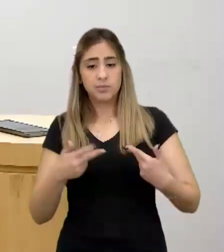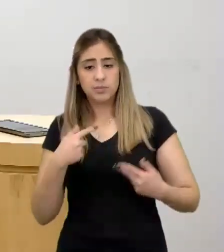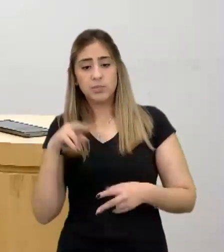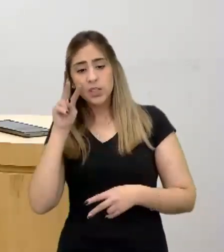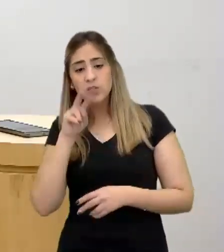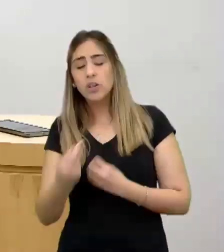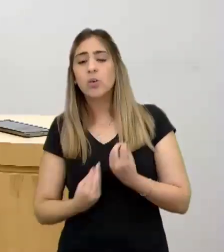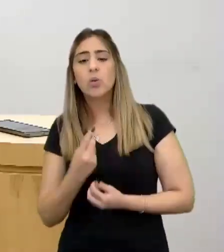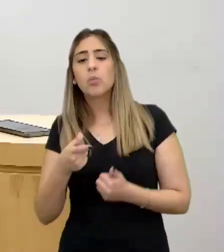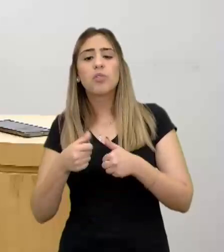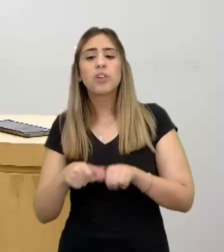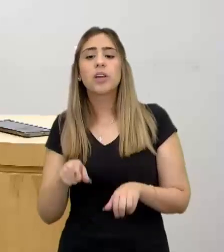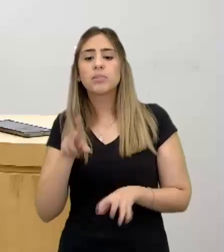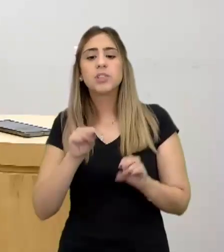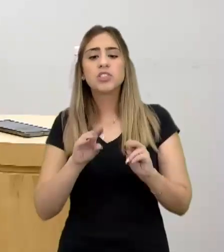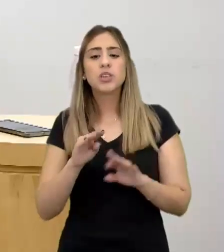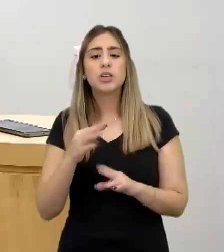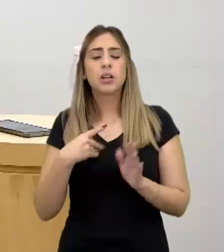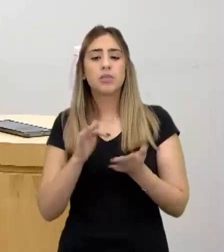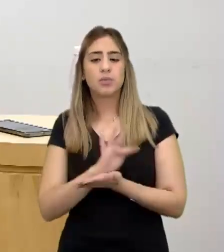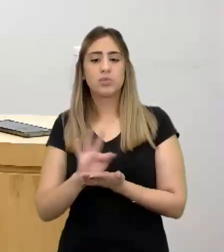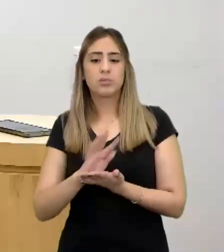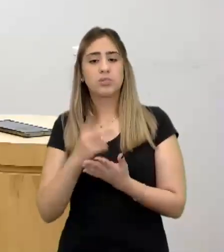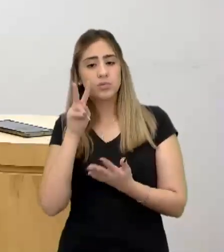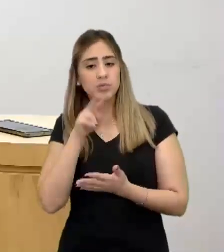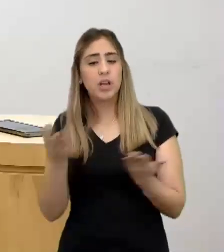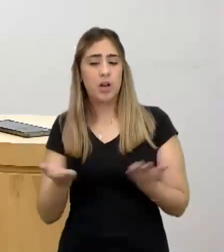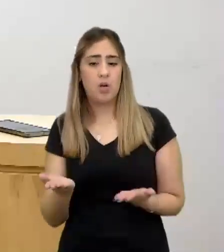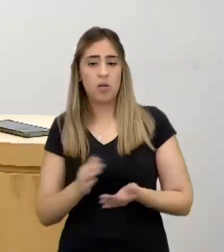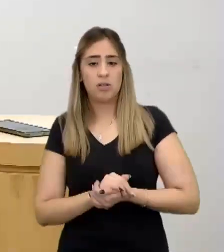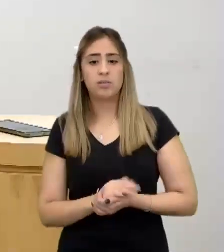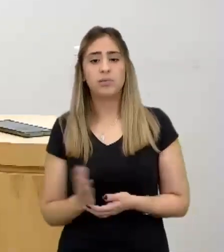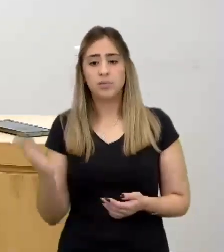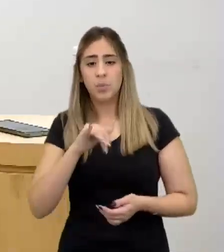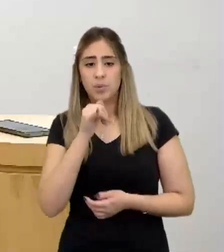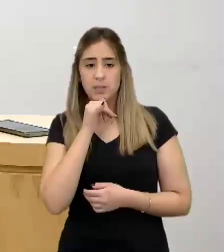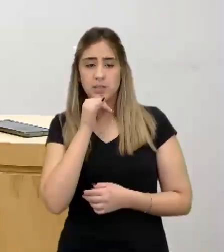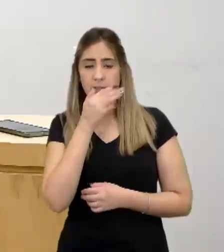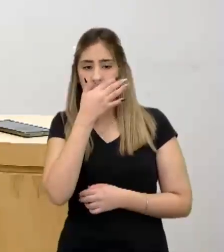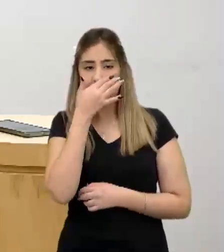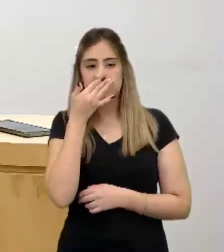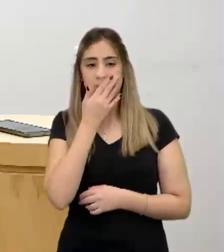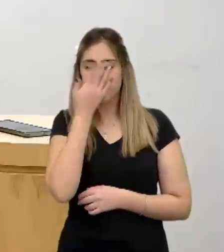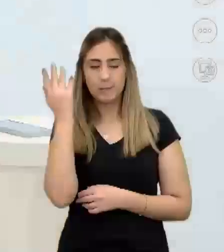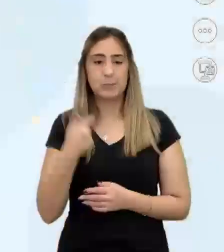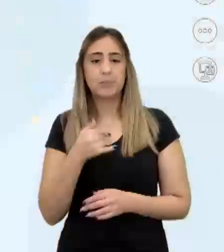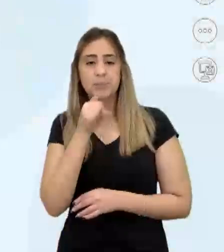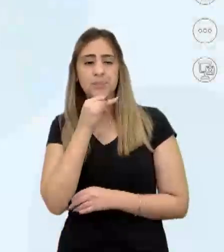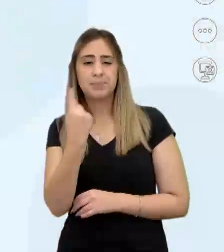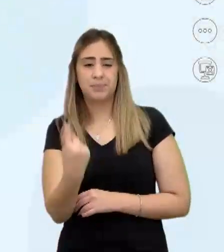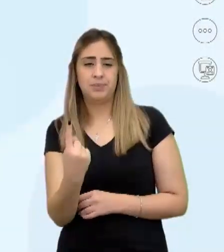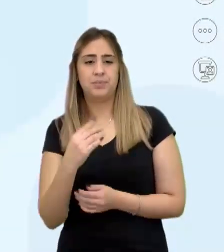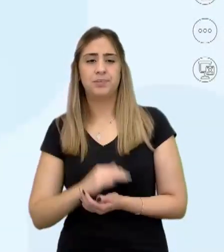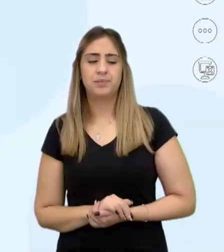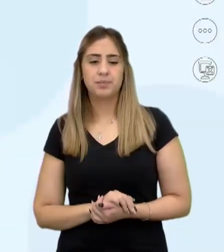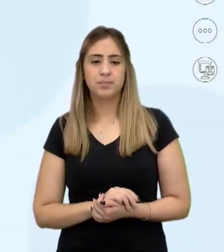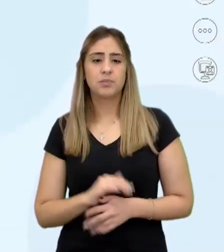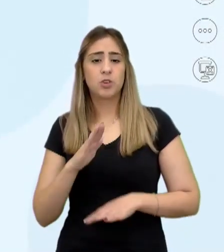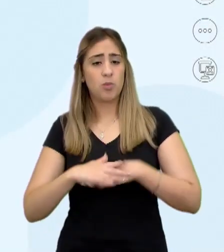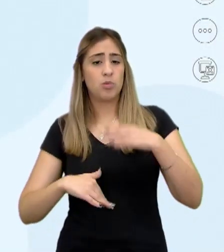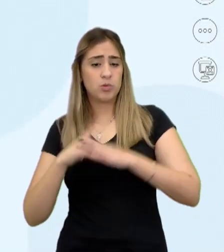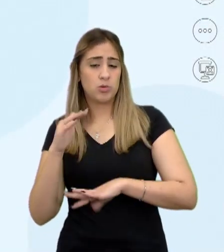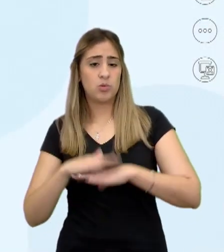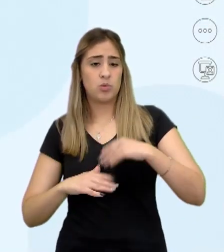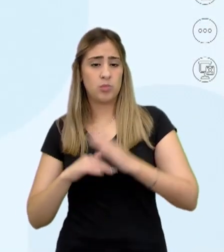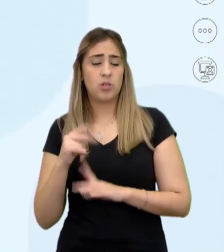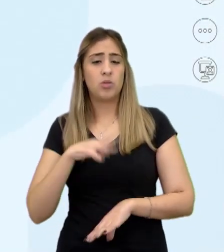que ela fica se a gente mexer na função, tá bom? É isso que a gente vai ver a partir de agora. Vamos pro exemplo? Então vamos começar o exemplo 1. Ó. Olha lá.